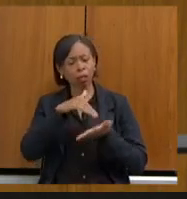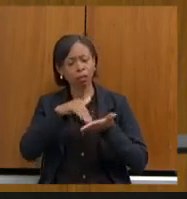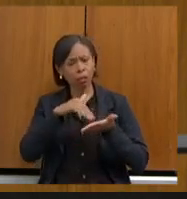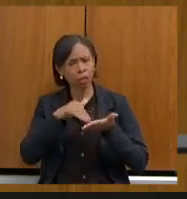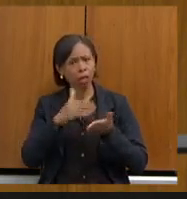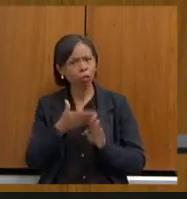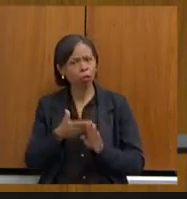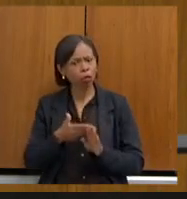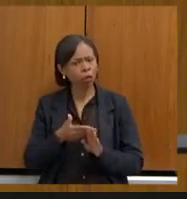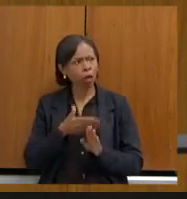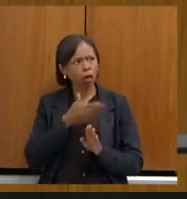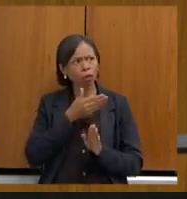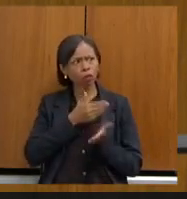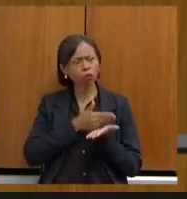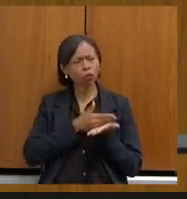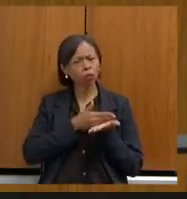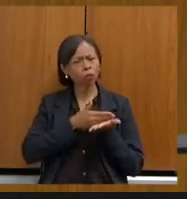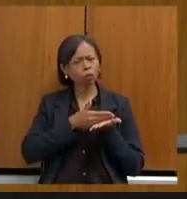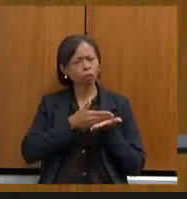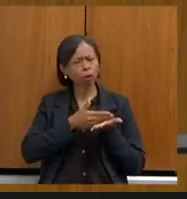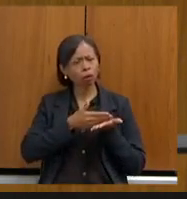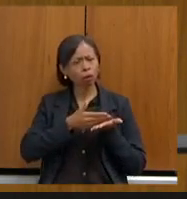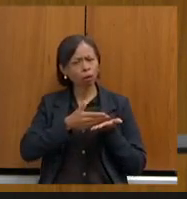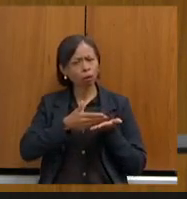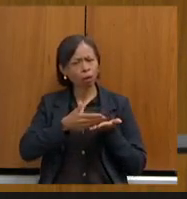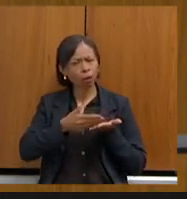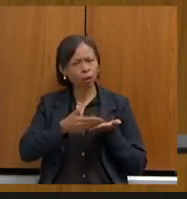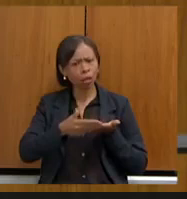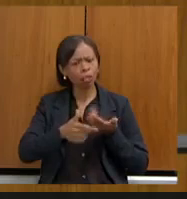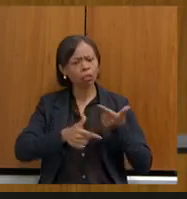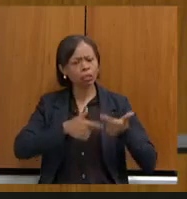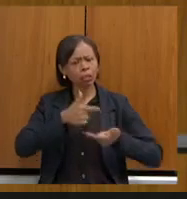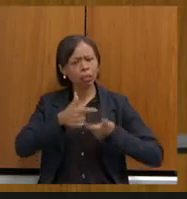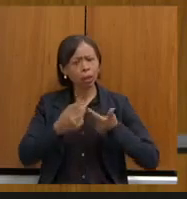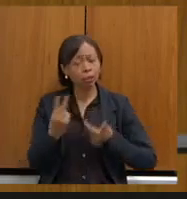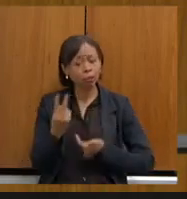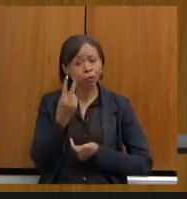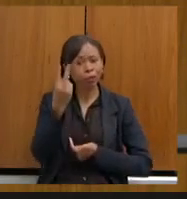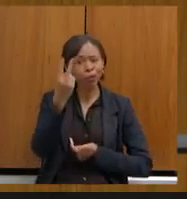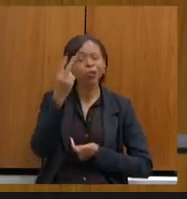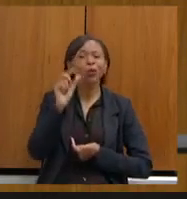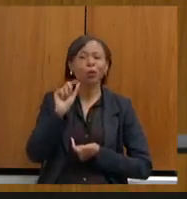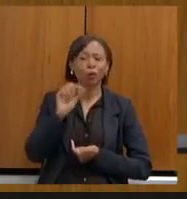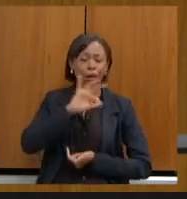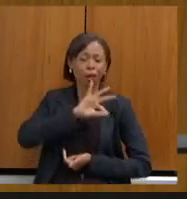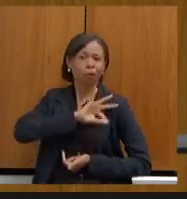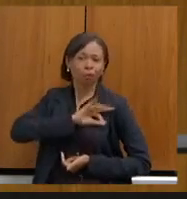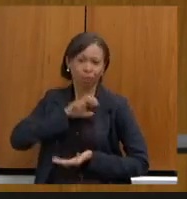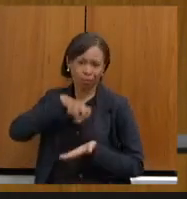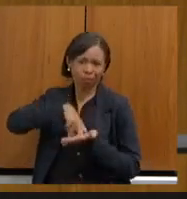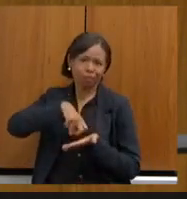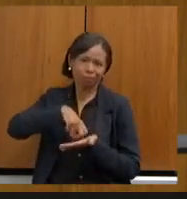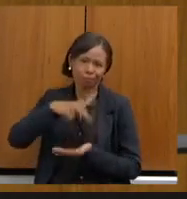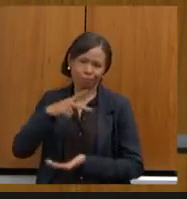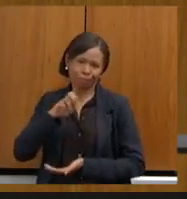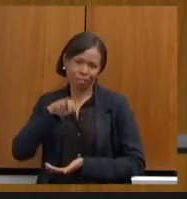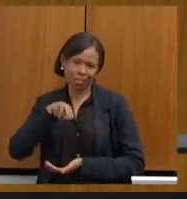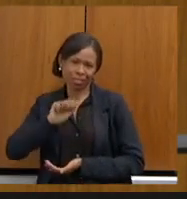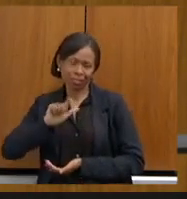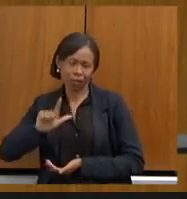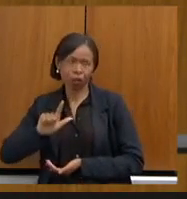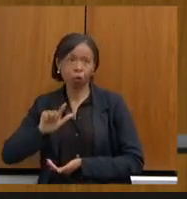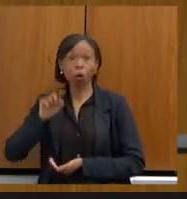se Oremos iniciou fazendo a valorização do policial penal é o presidente dessa comissão